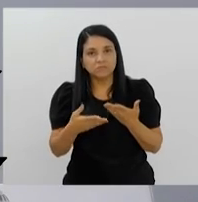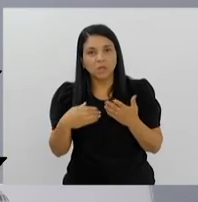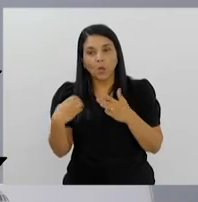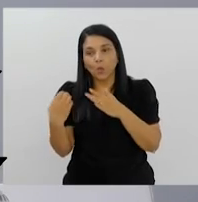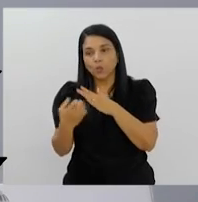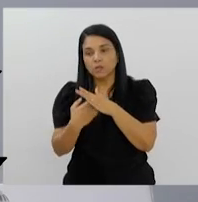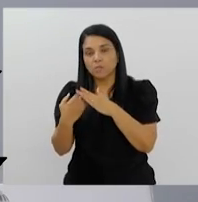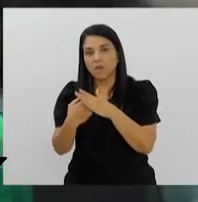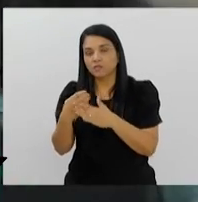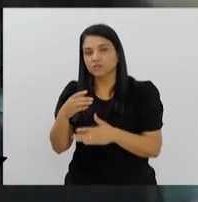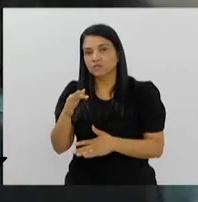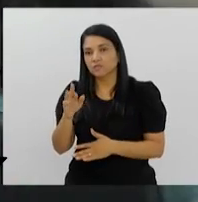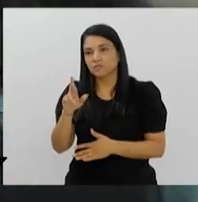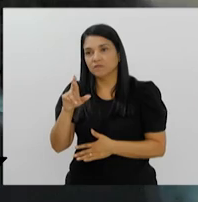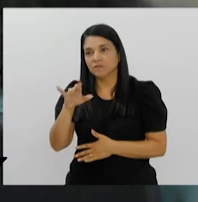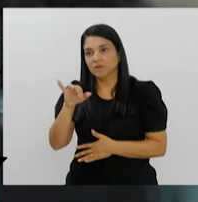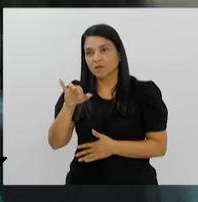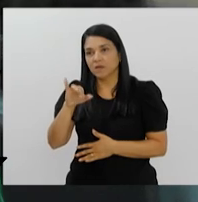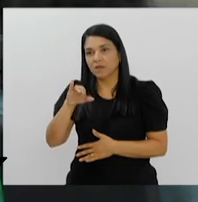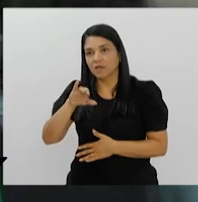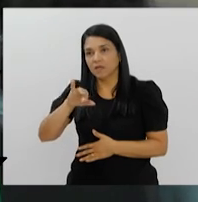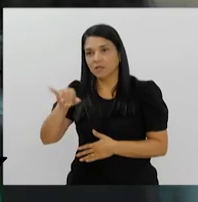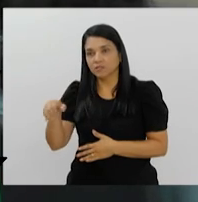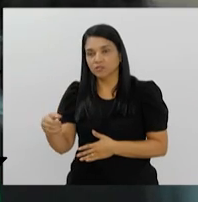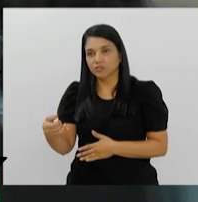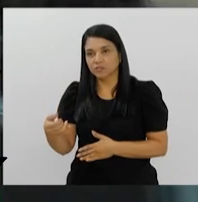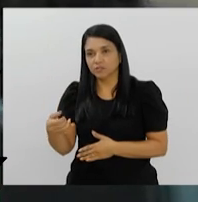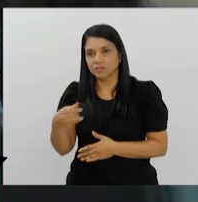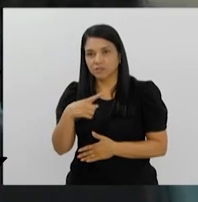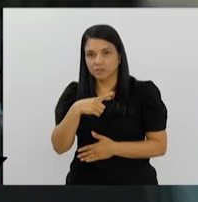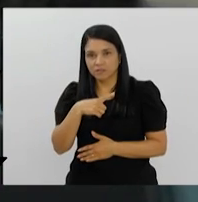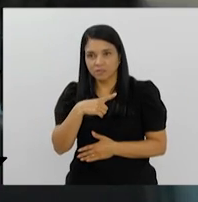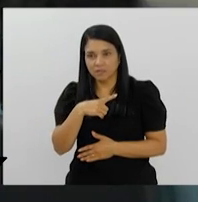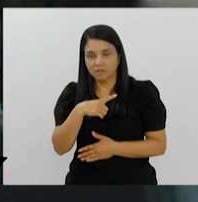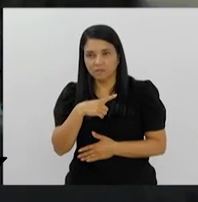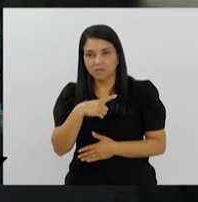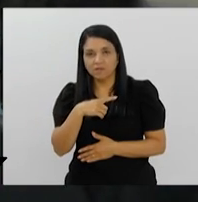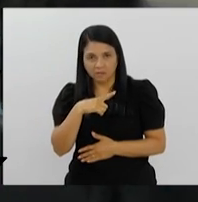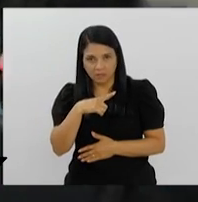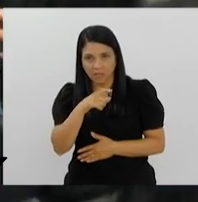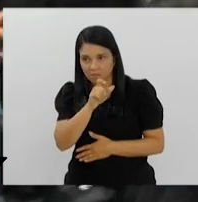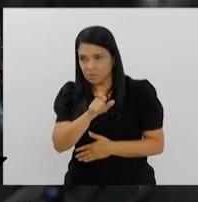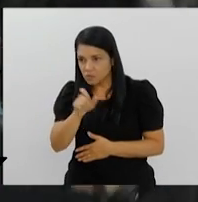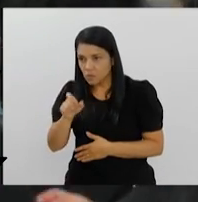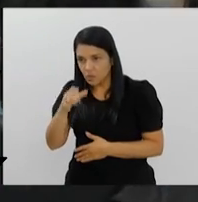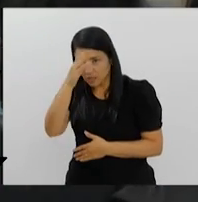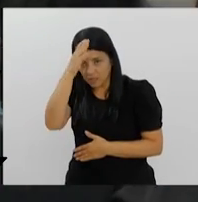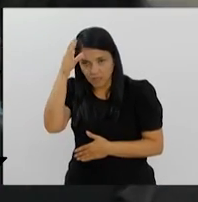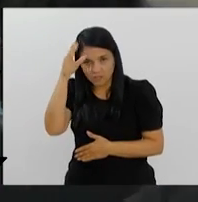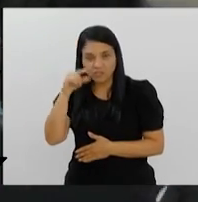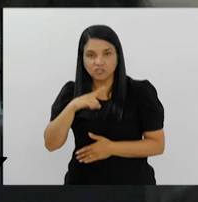ferge tem algum cliente da Unimed ferge que teve seu contrato prido unilateralmente aqui já foi todo mundo embora sério assim é